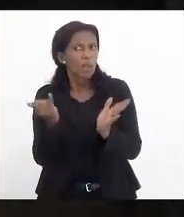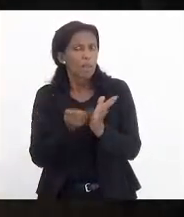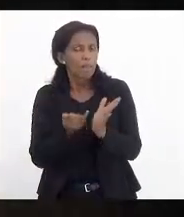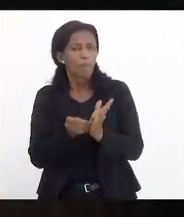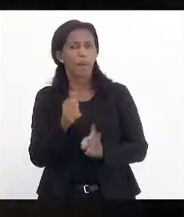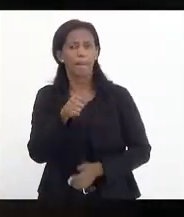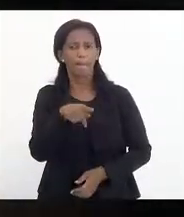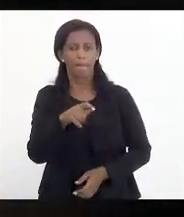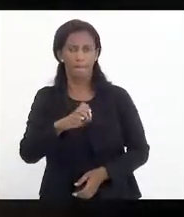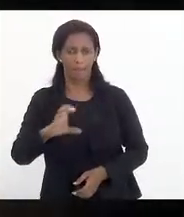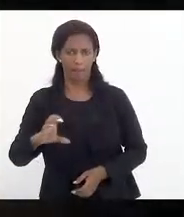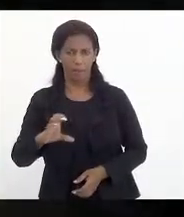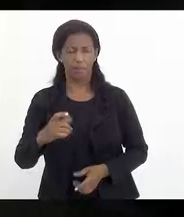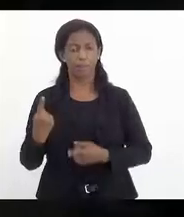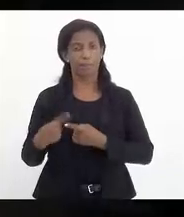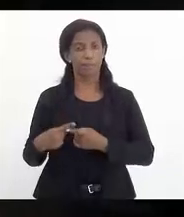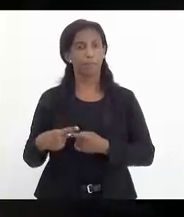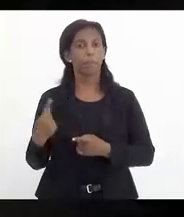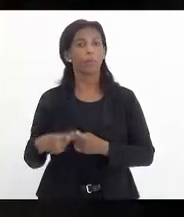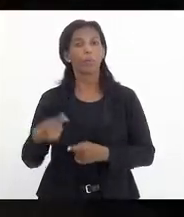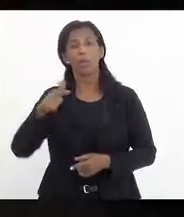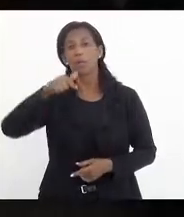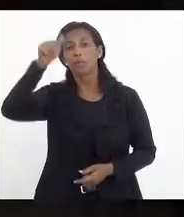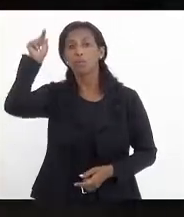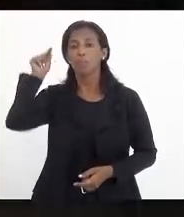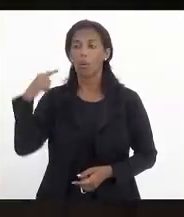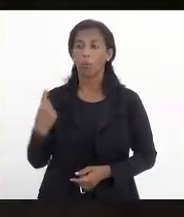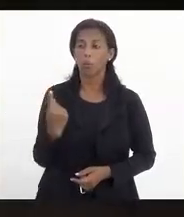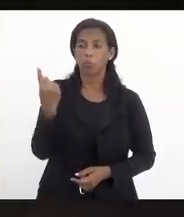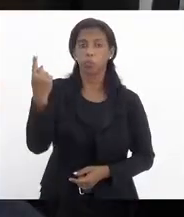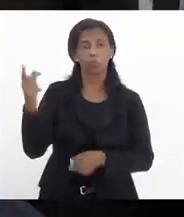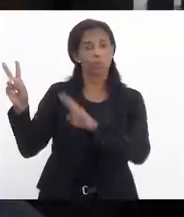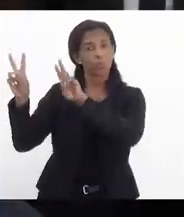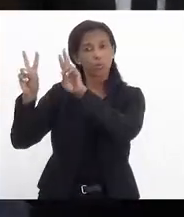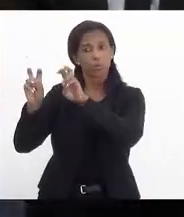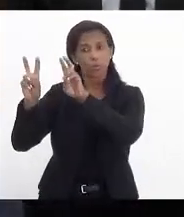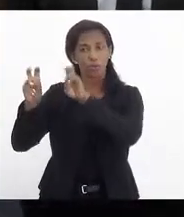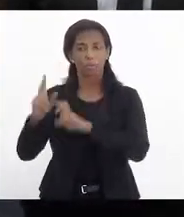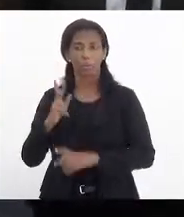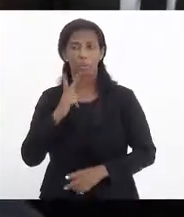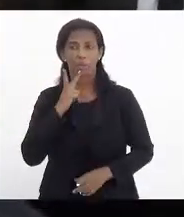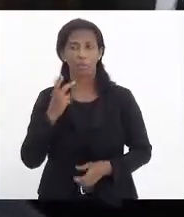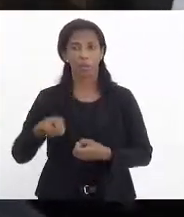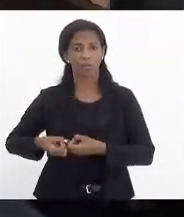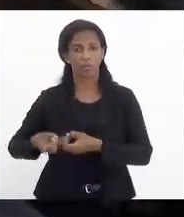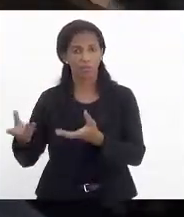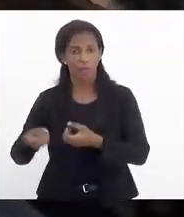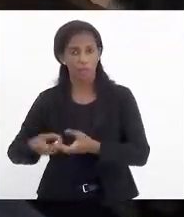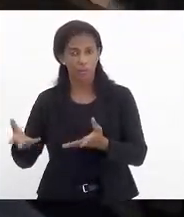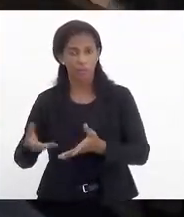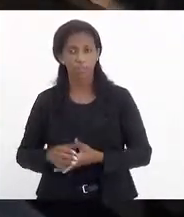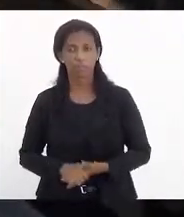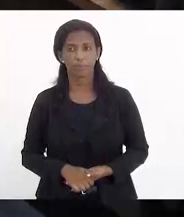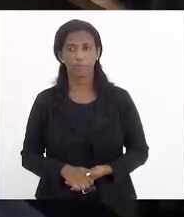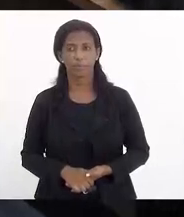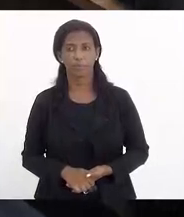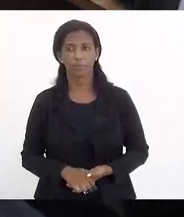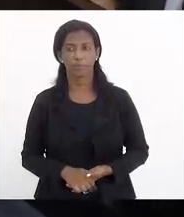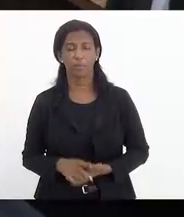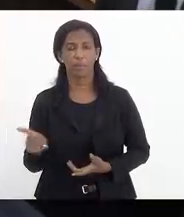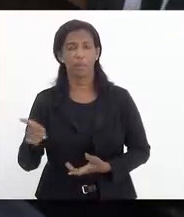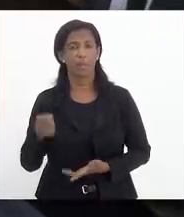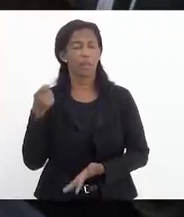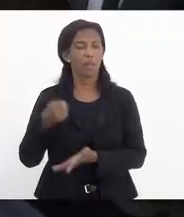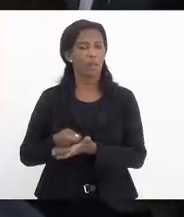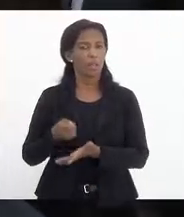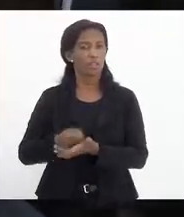PEC. Porque, deputado Luiz Paulo, um dos temas que trata sobre a questão da despesa e na questão da